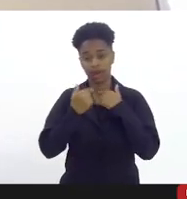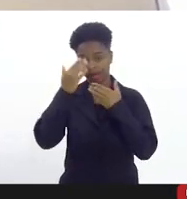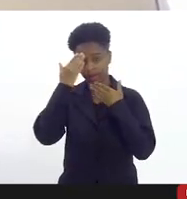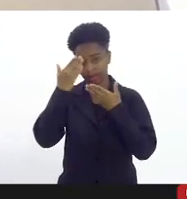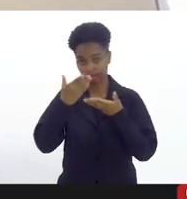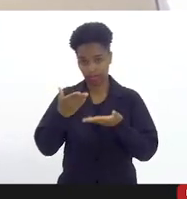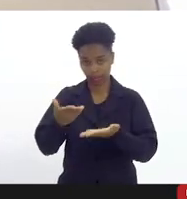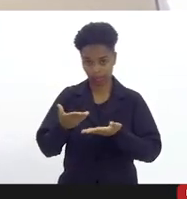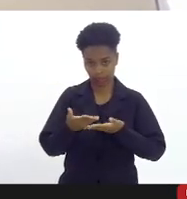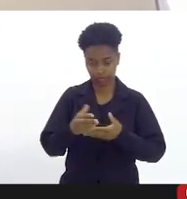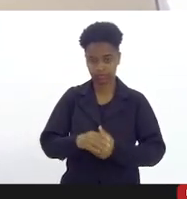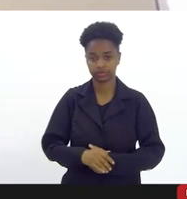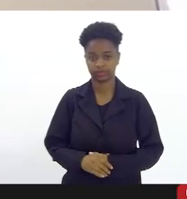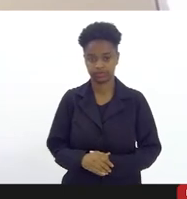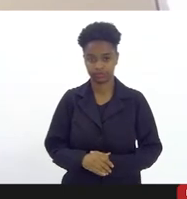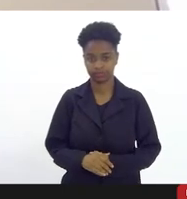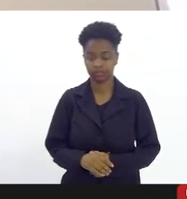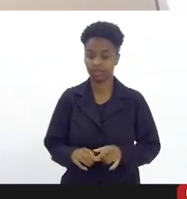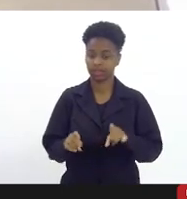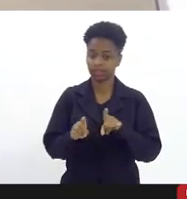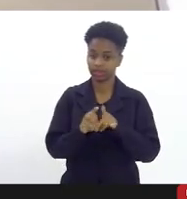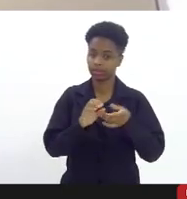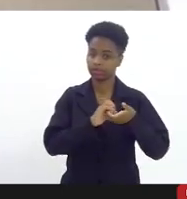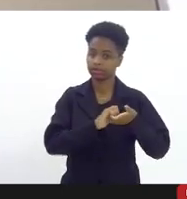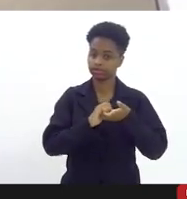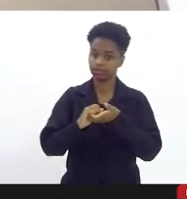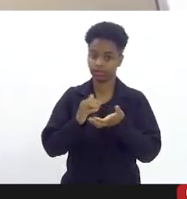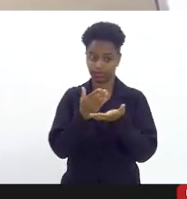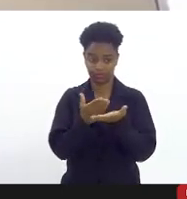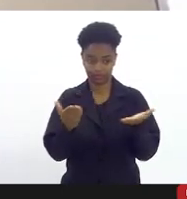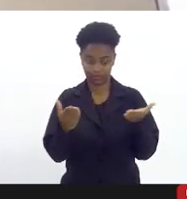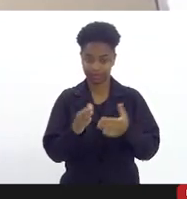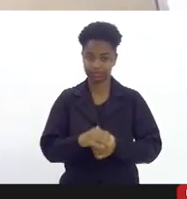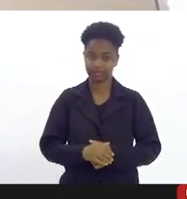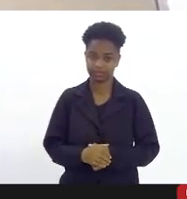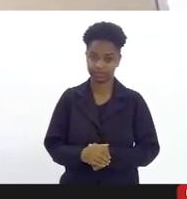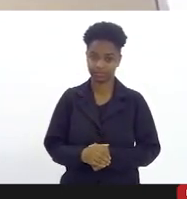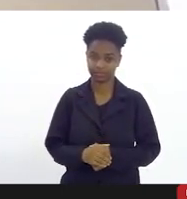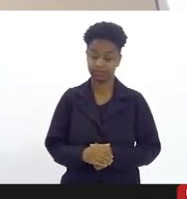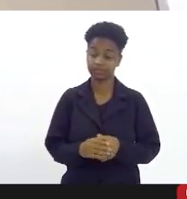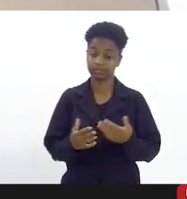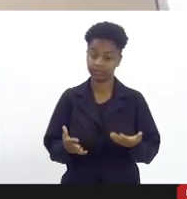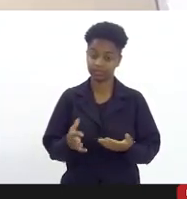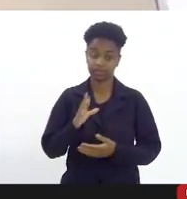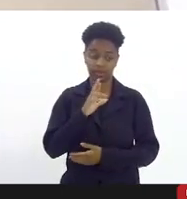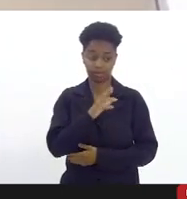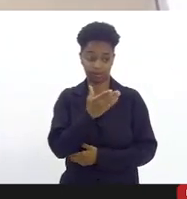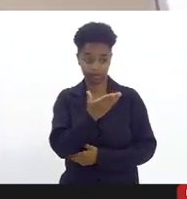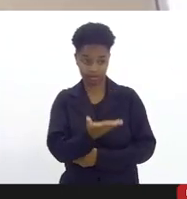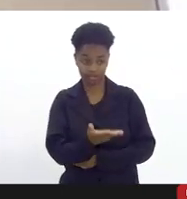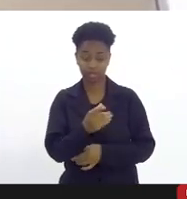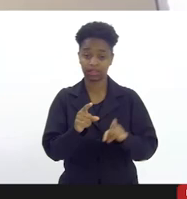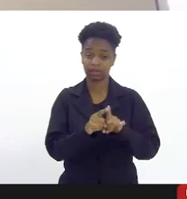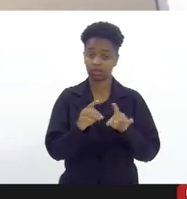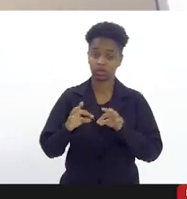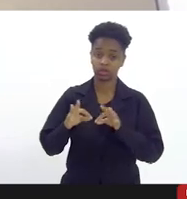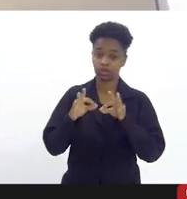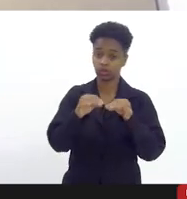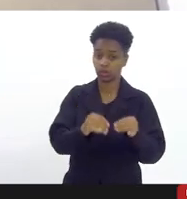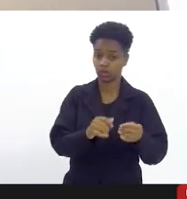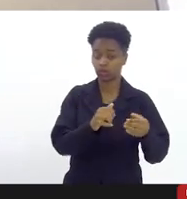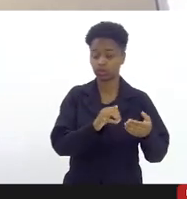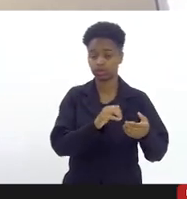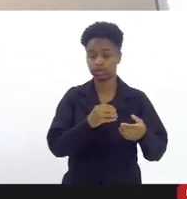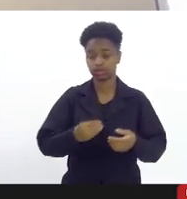convite e saudar vossa excelência e em seu nome né todas que estão presentes